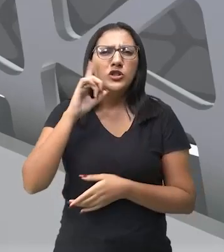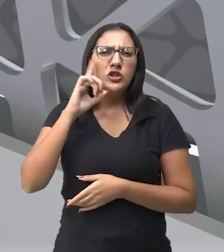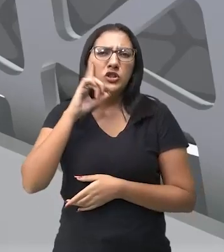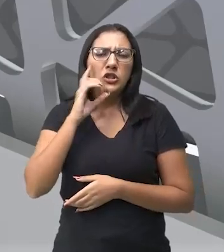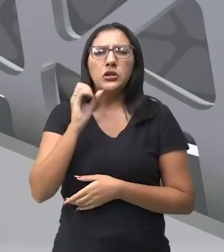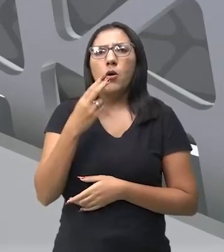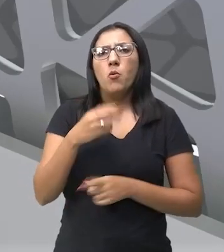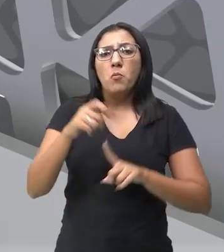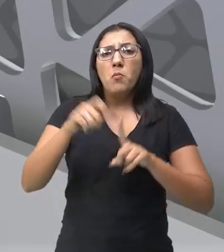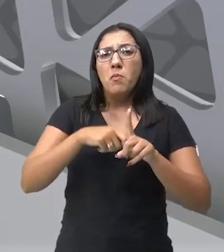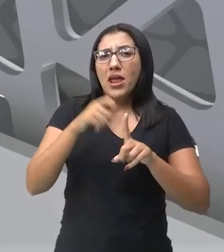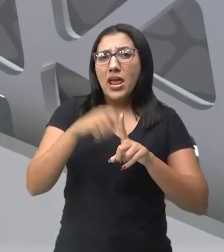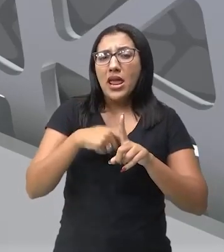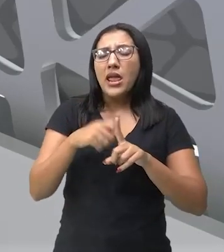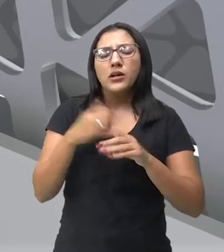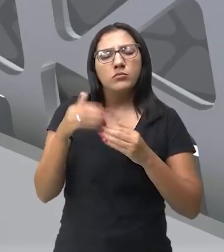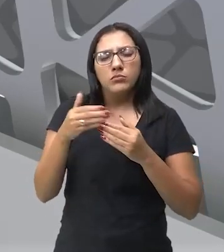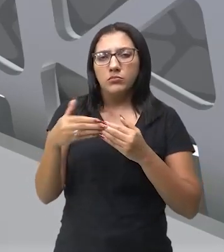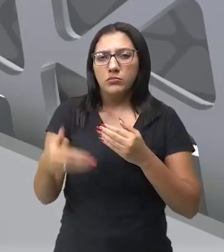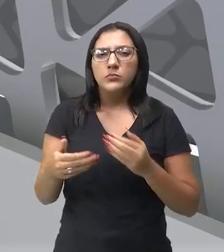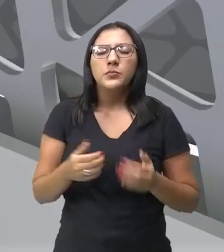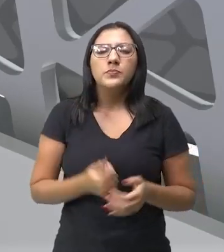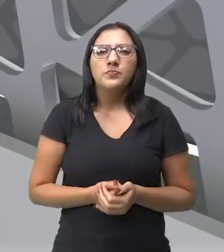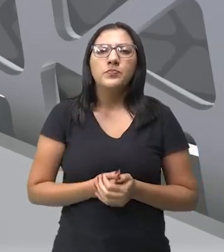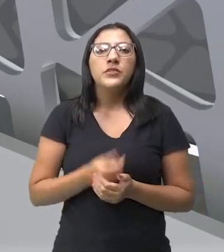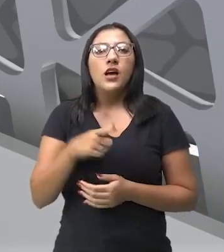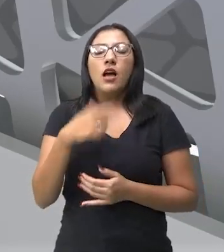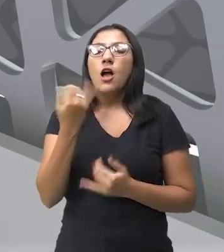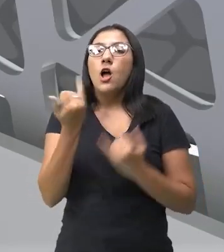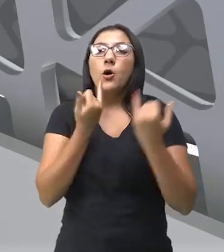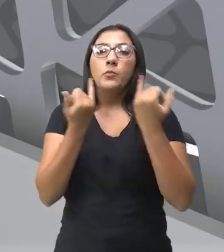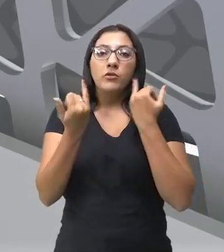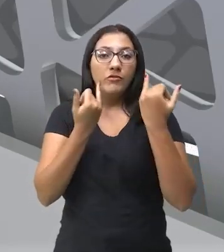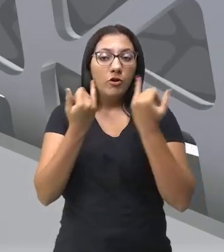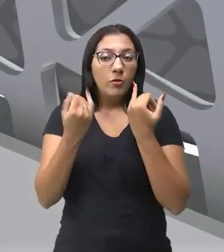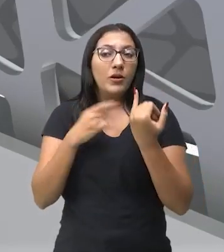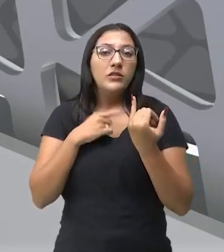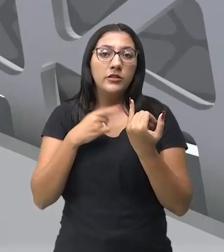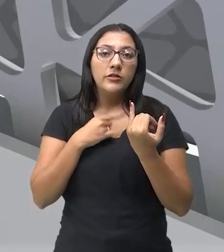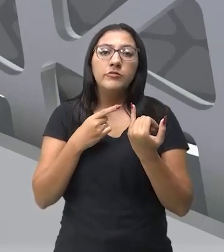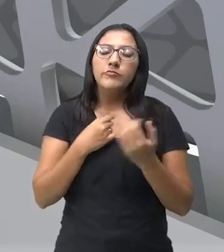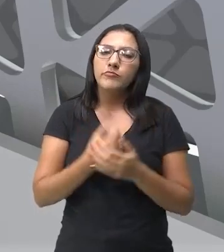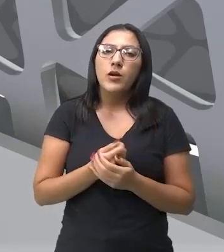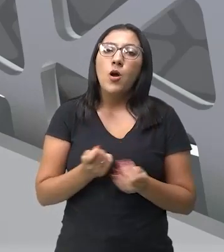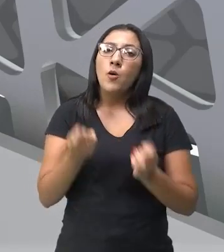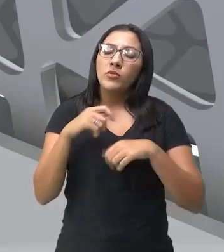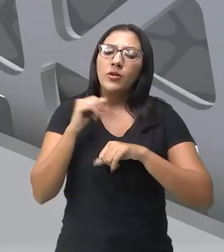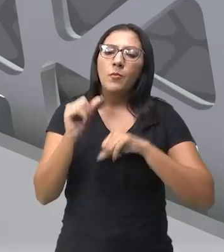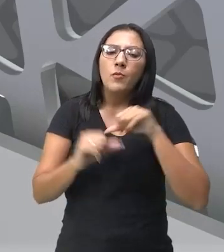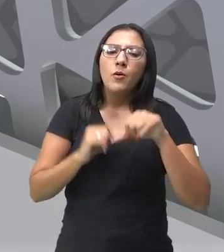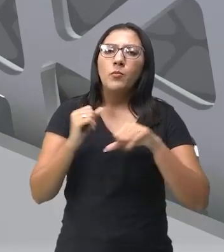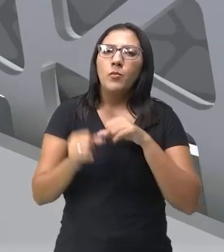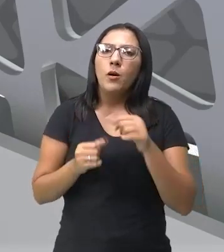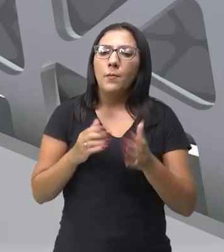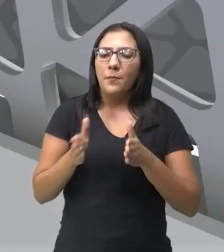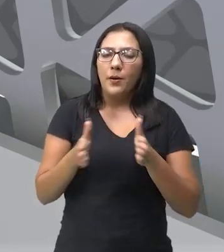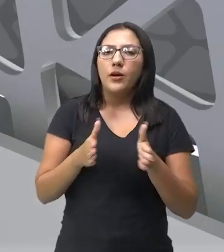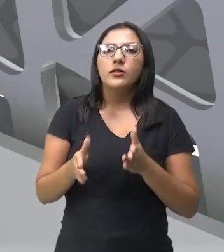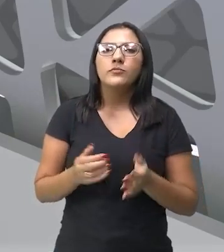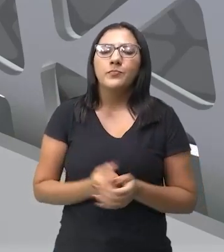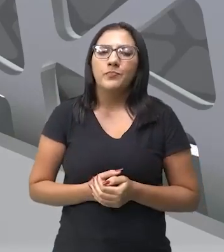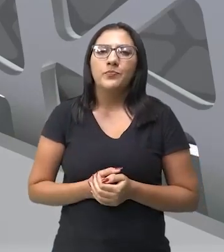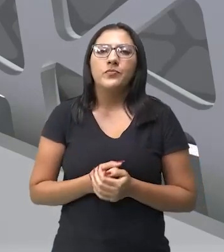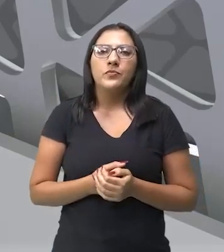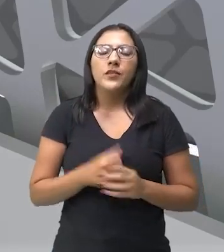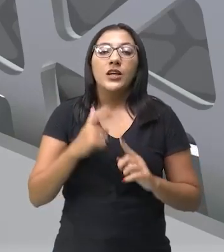dias, por meses de um ano e assim por diante. Então, é uma informação que vai ser variável ao longo de um período de tempo. Então, esse tipo